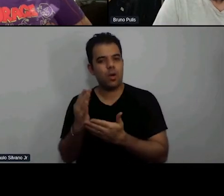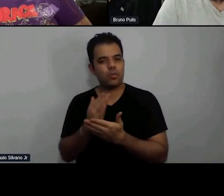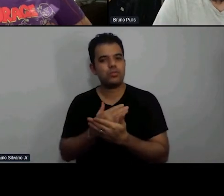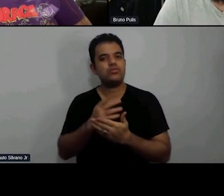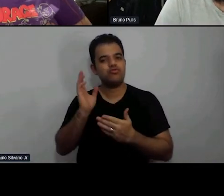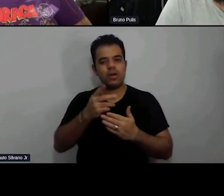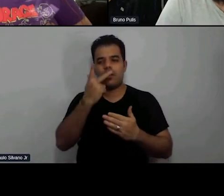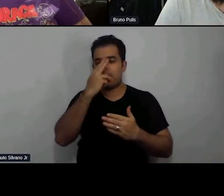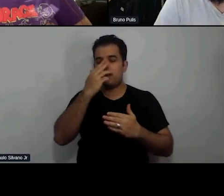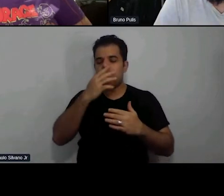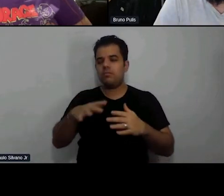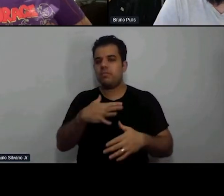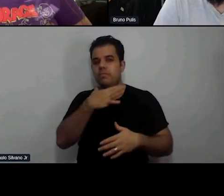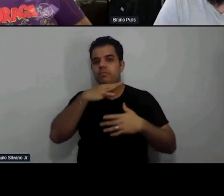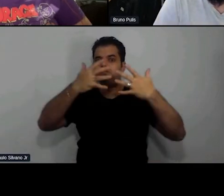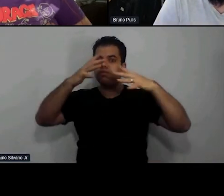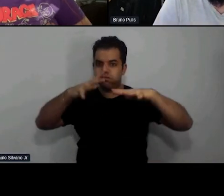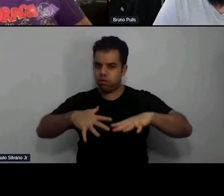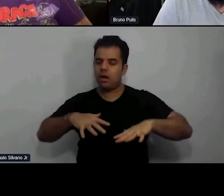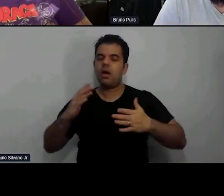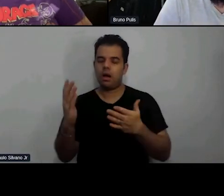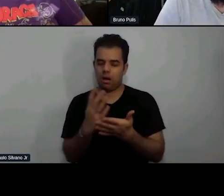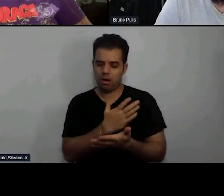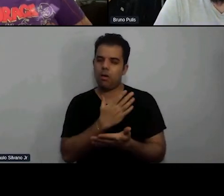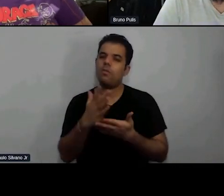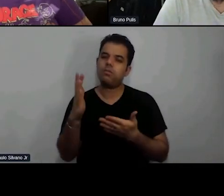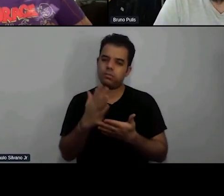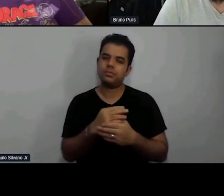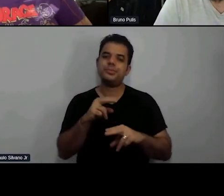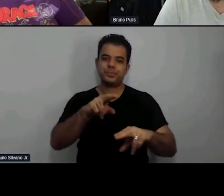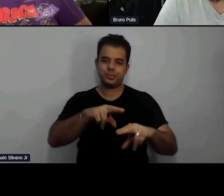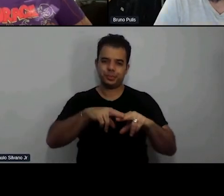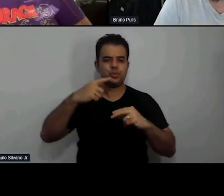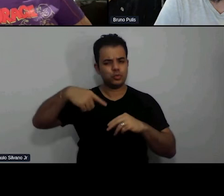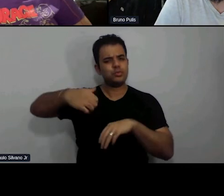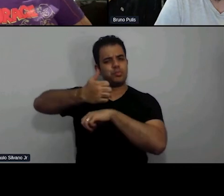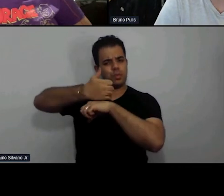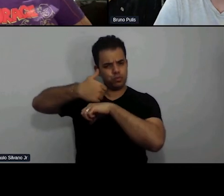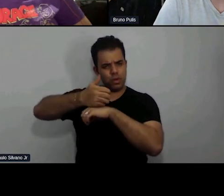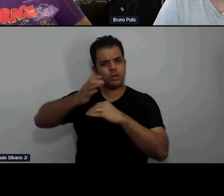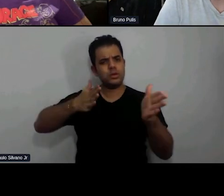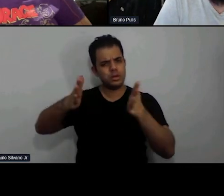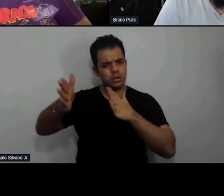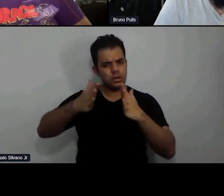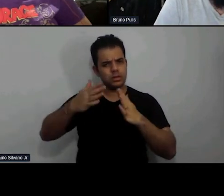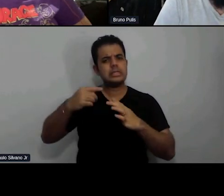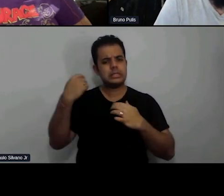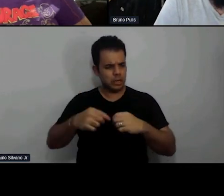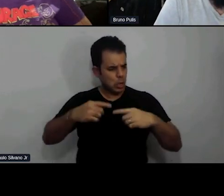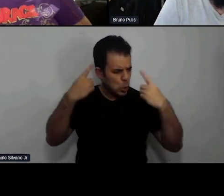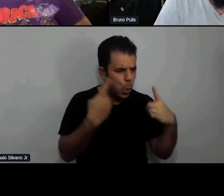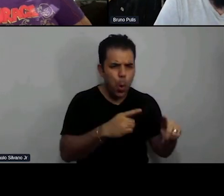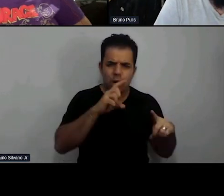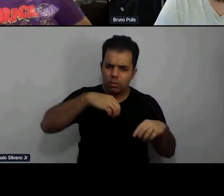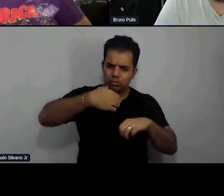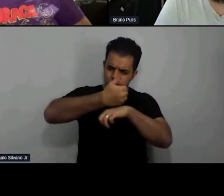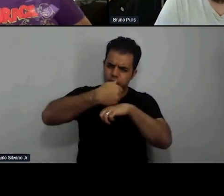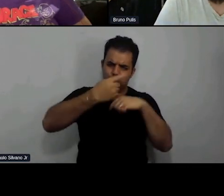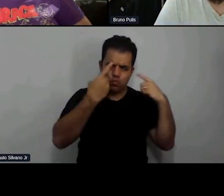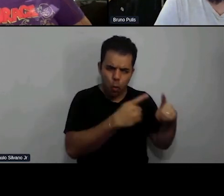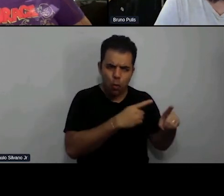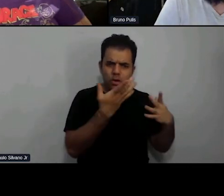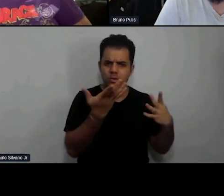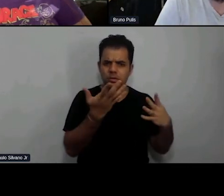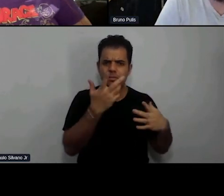derrotas expressivas, porque a gente que é profissional de acessibilidade cai matando em cima, porque